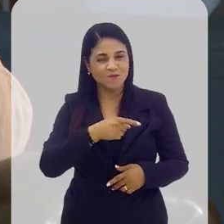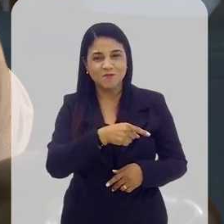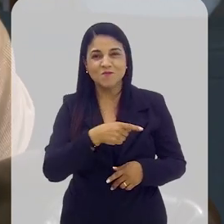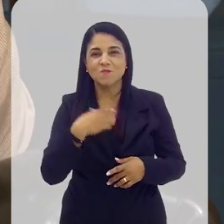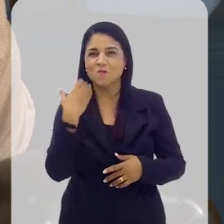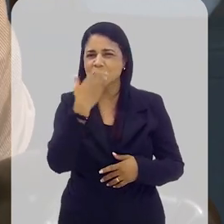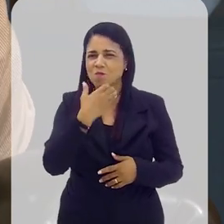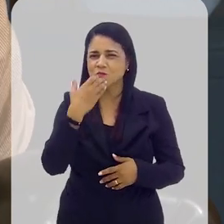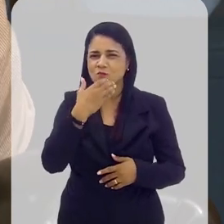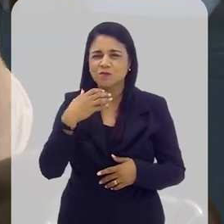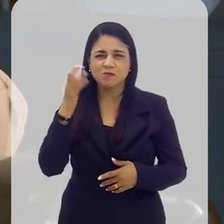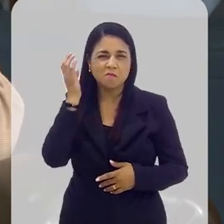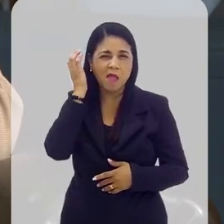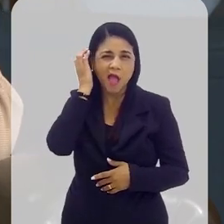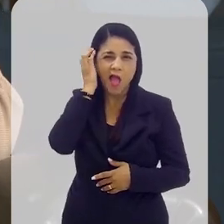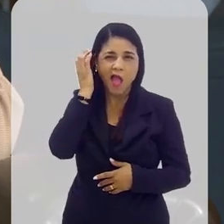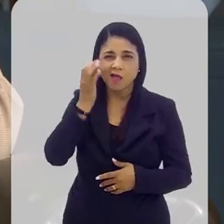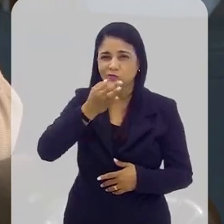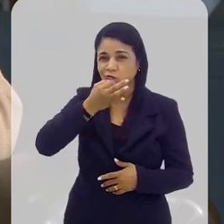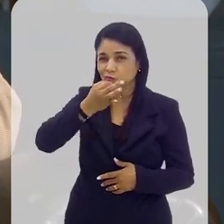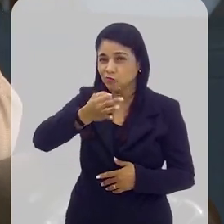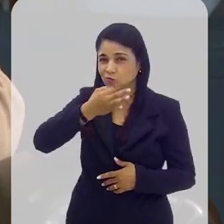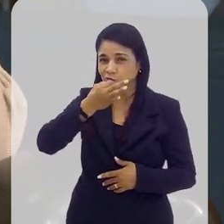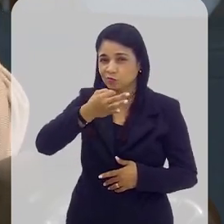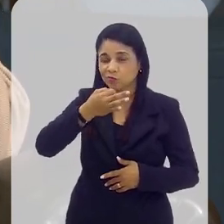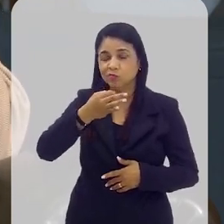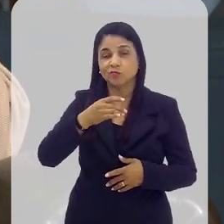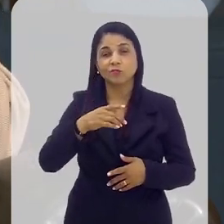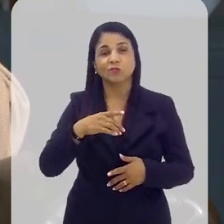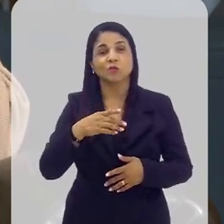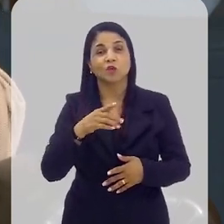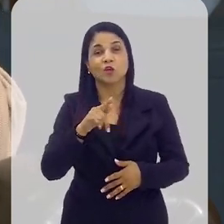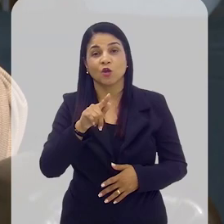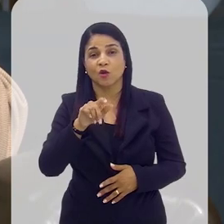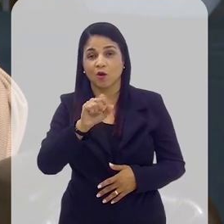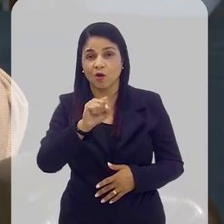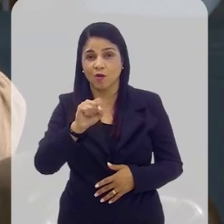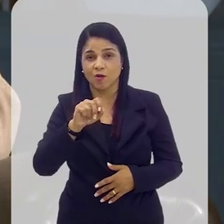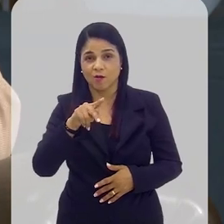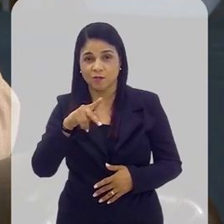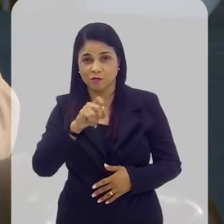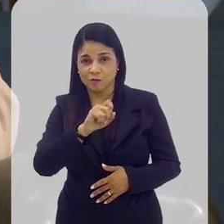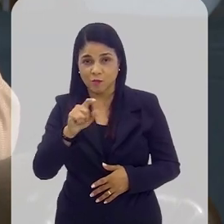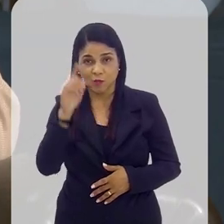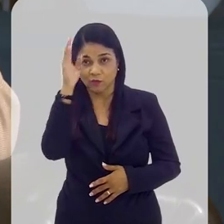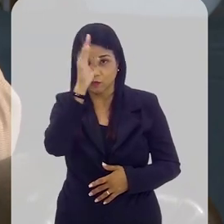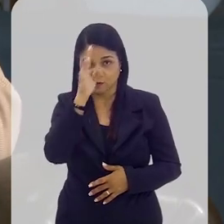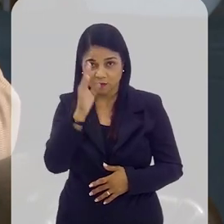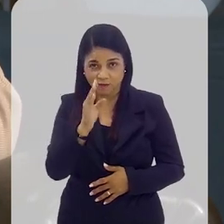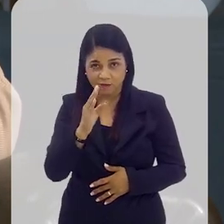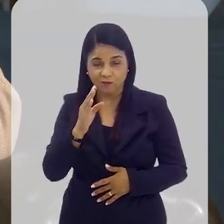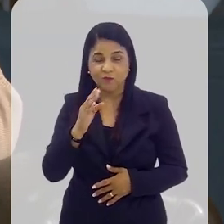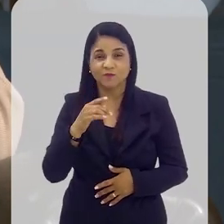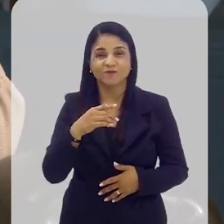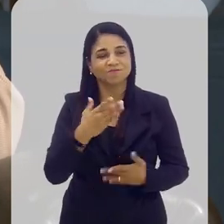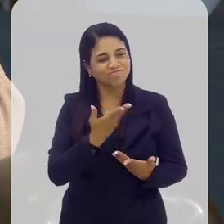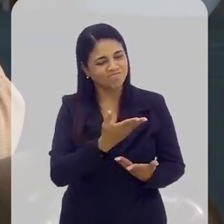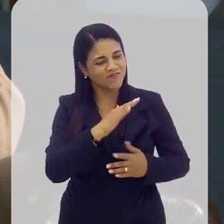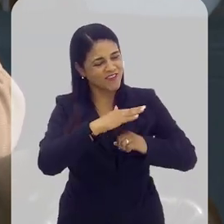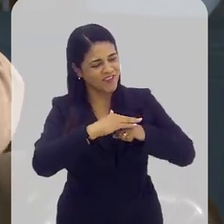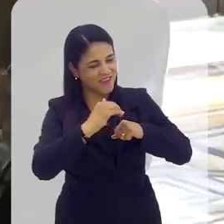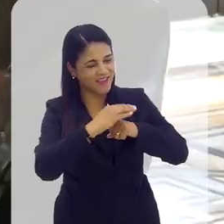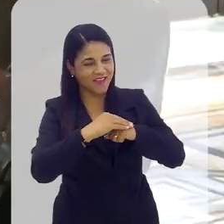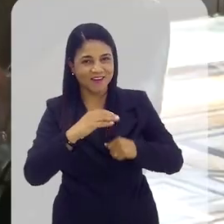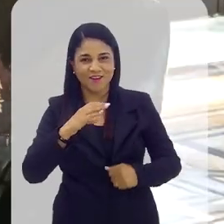têm sido executadas nas principais rádios gospel do Brasil. O meu carinho, Cláudio